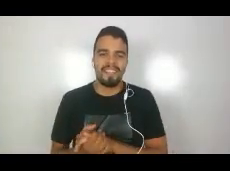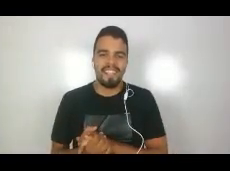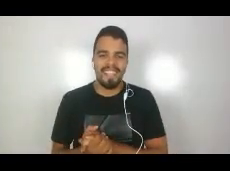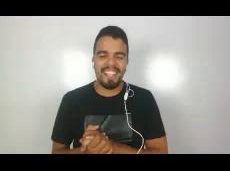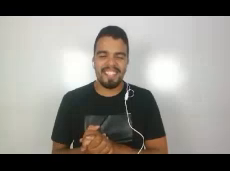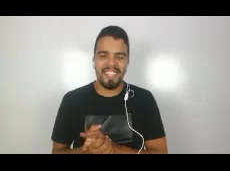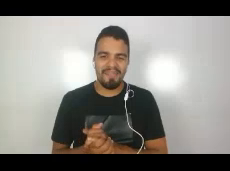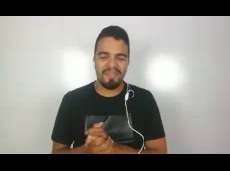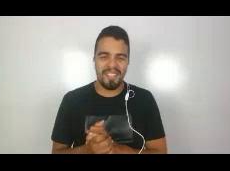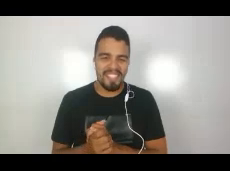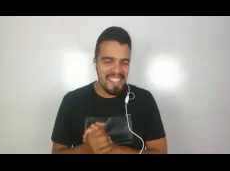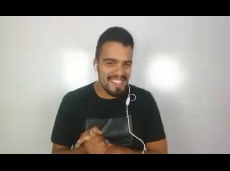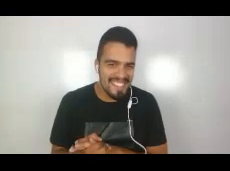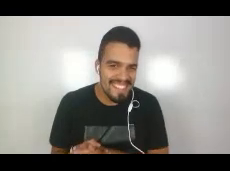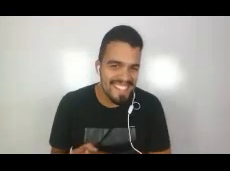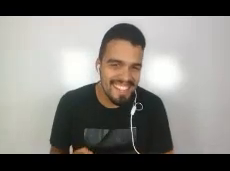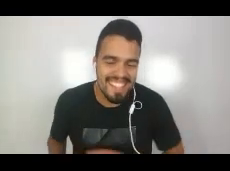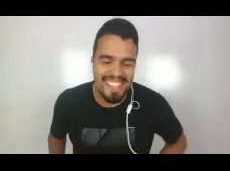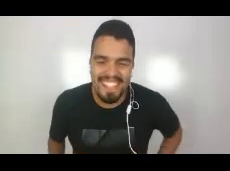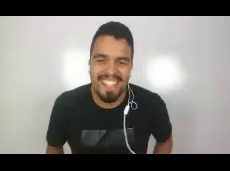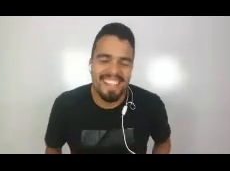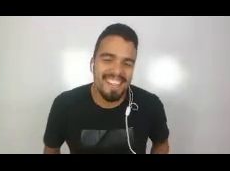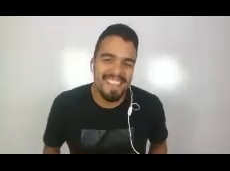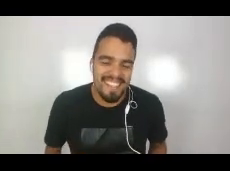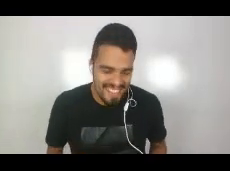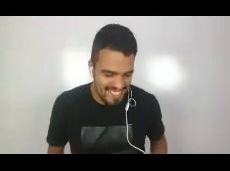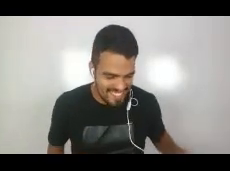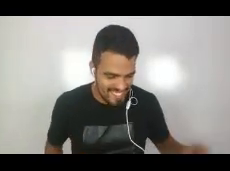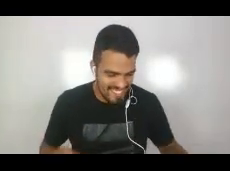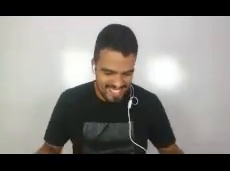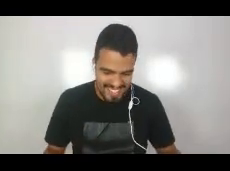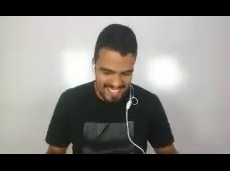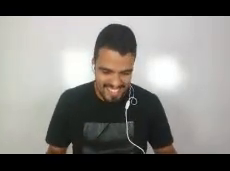E agora está em tela cheia, por gentileza?